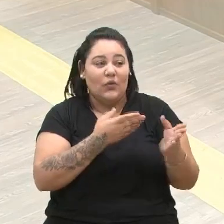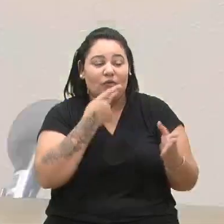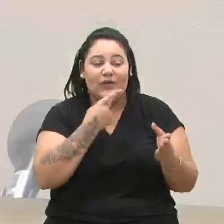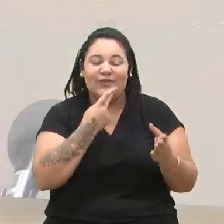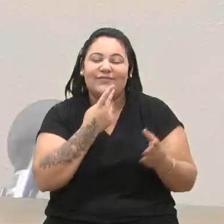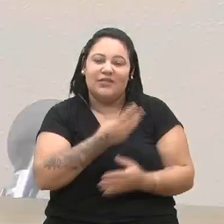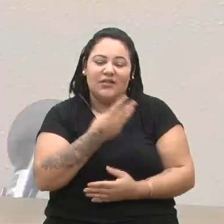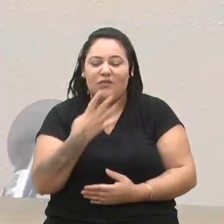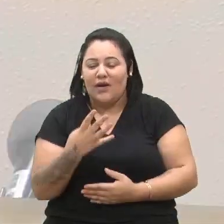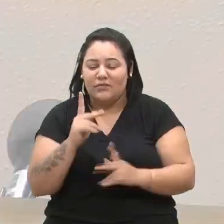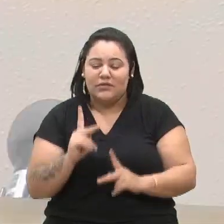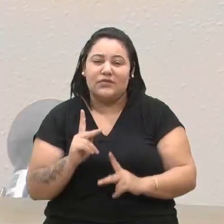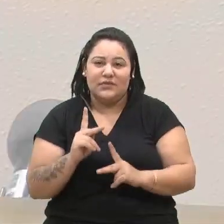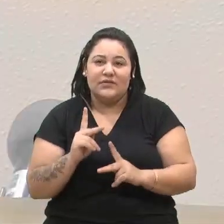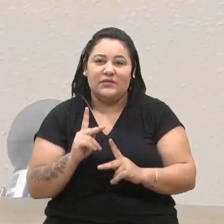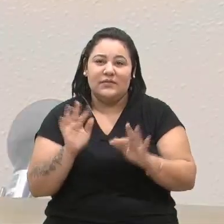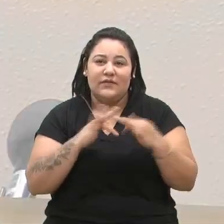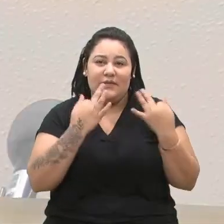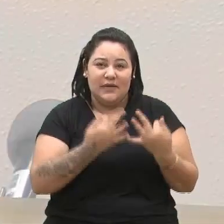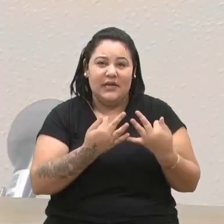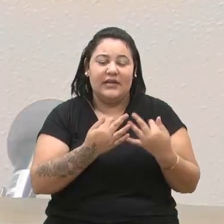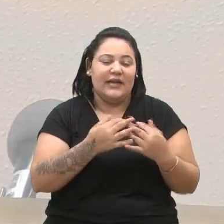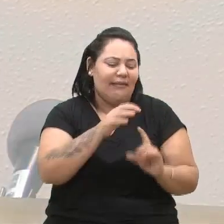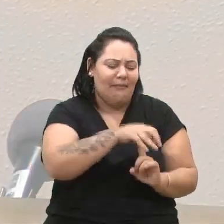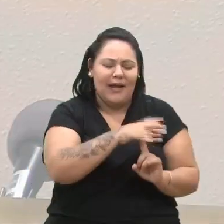família na praça de alimentação, gastando, andando